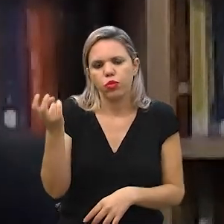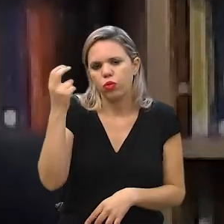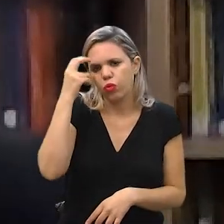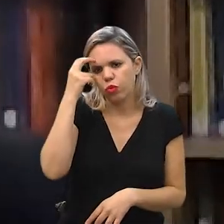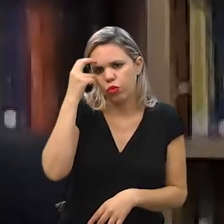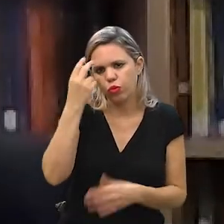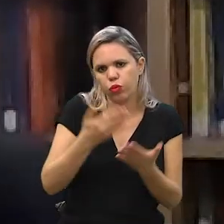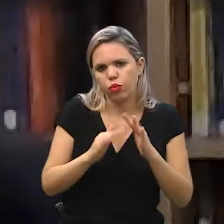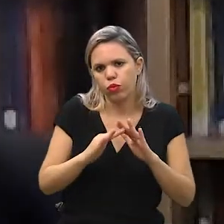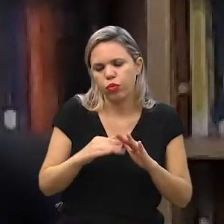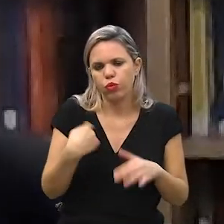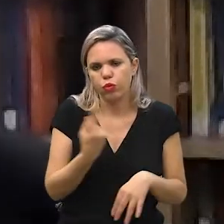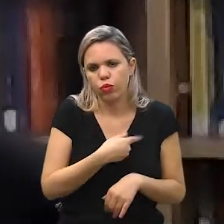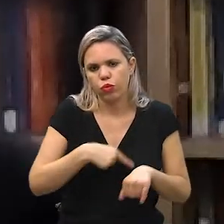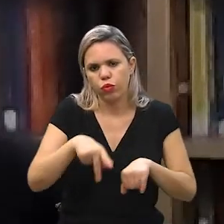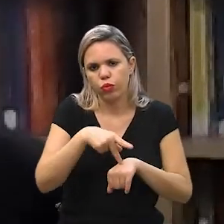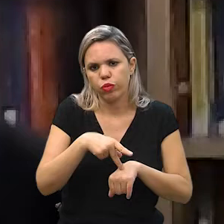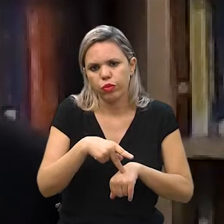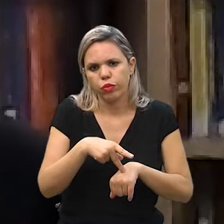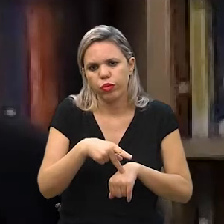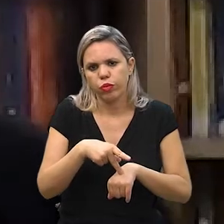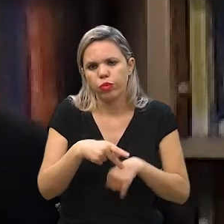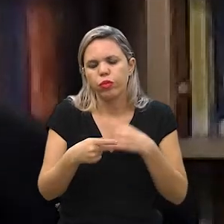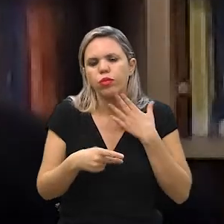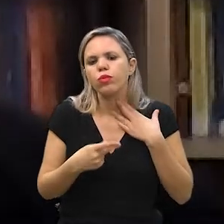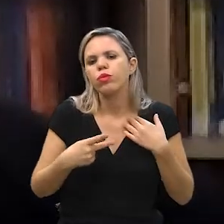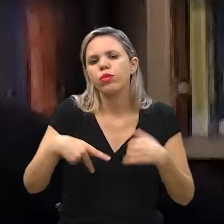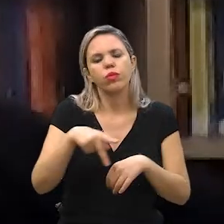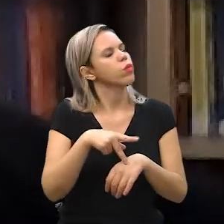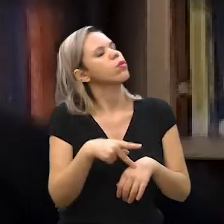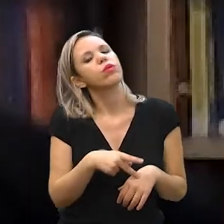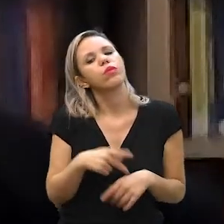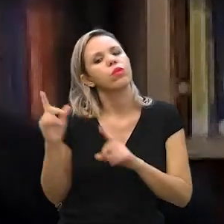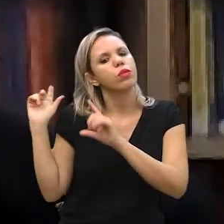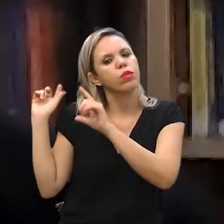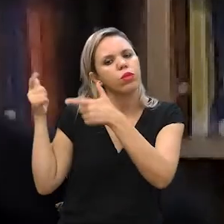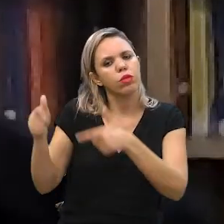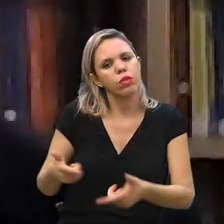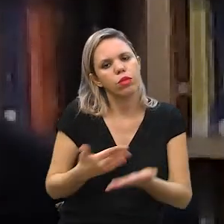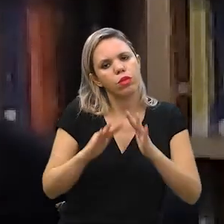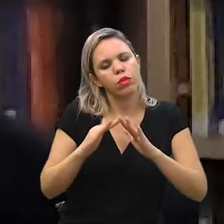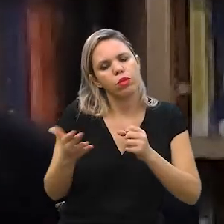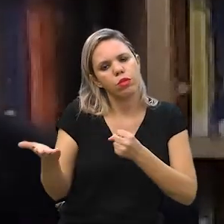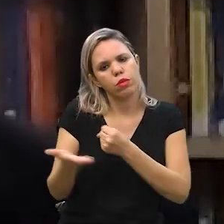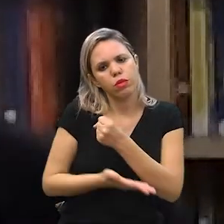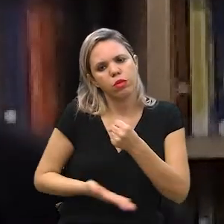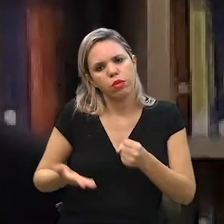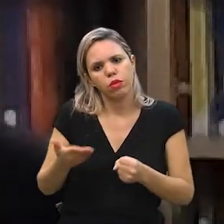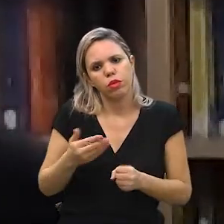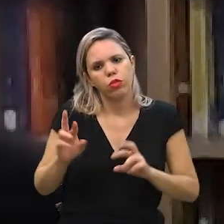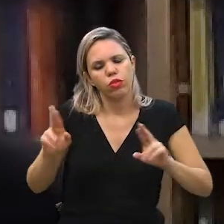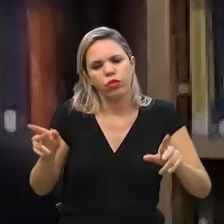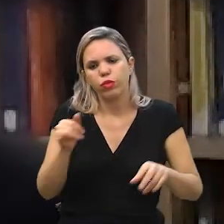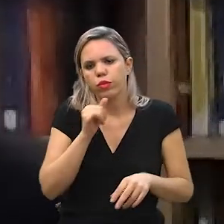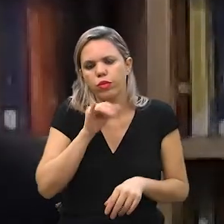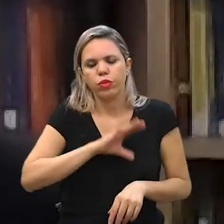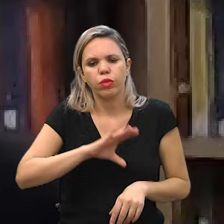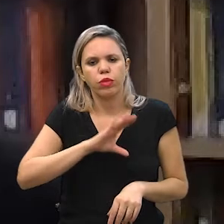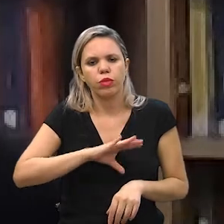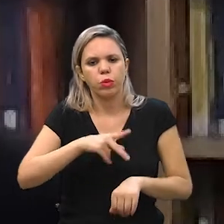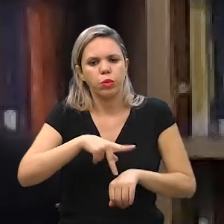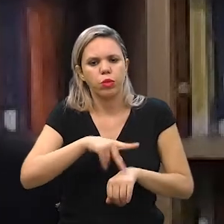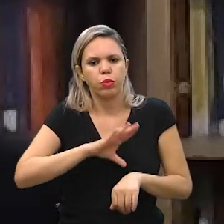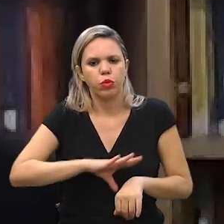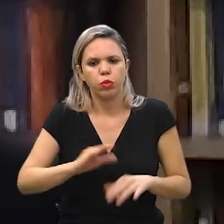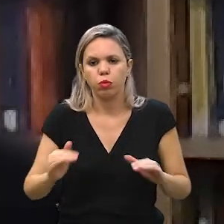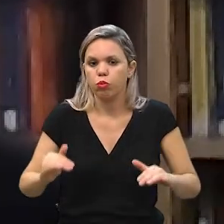cultura escolar. O nosso país, ele é um país que tradicionalmente tem uma cultura escolar baixa. É diferente, por exemplo, de Portugal. Portugal